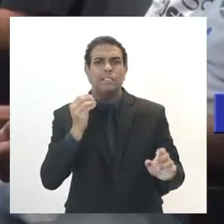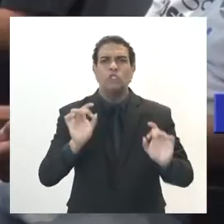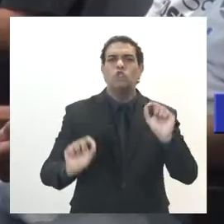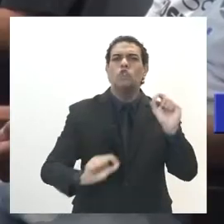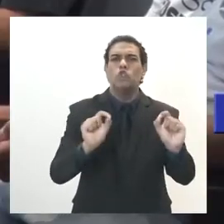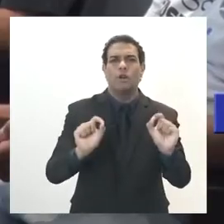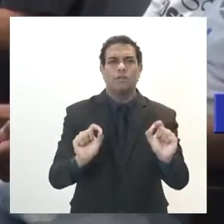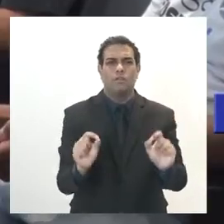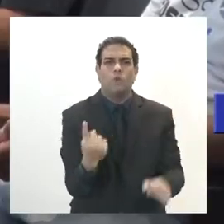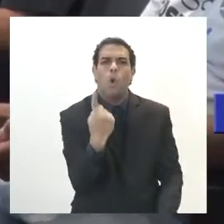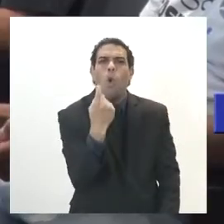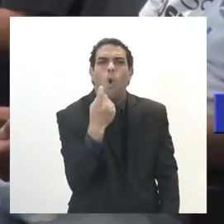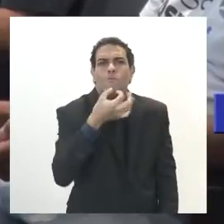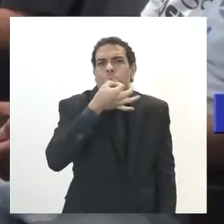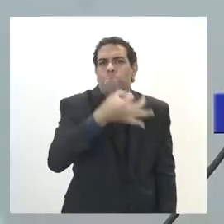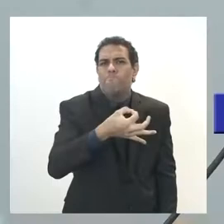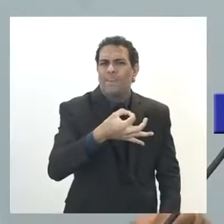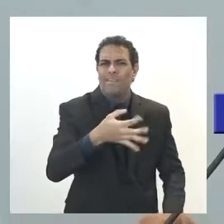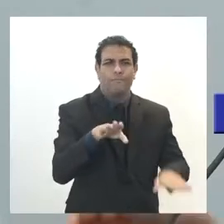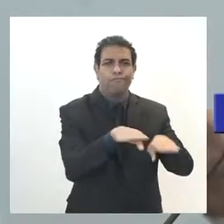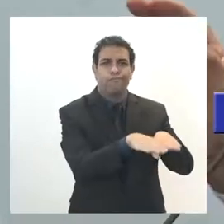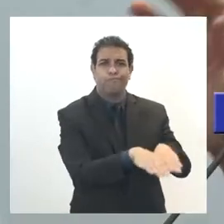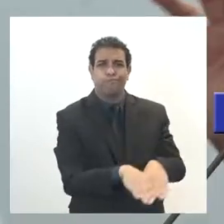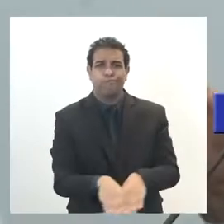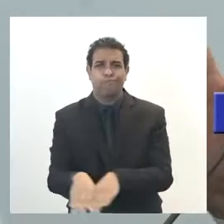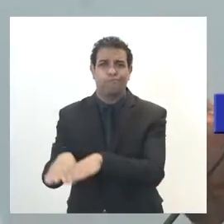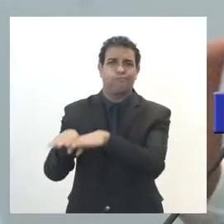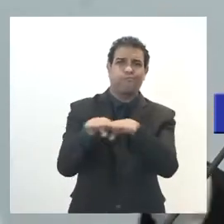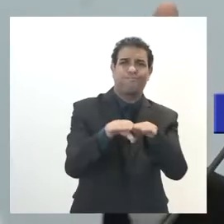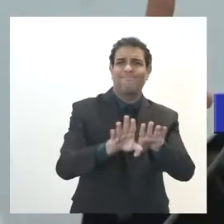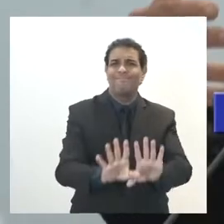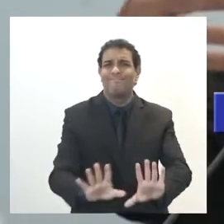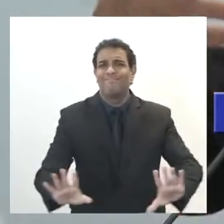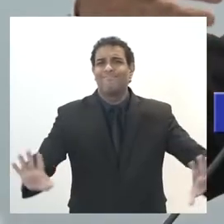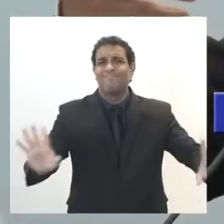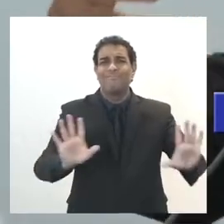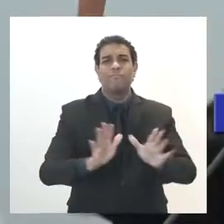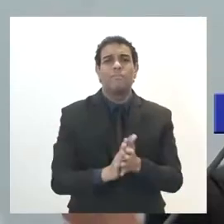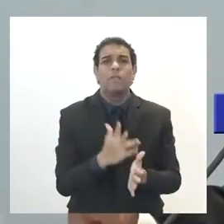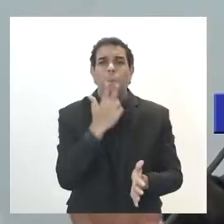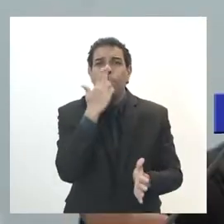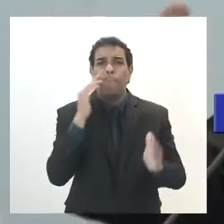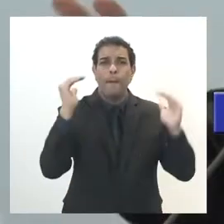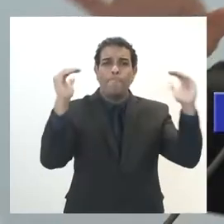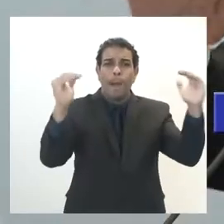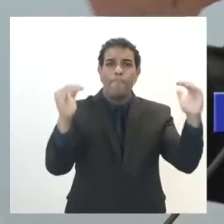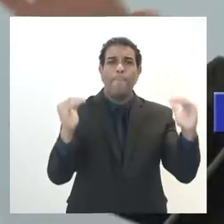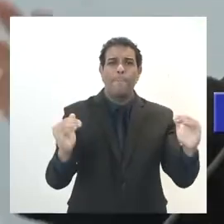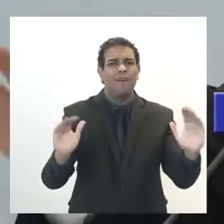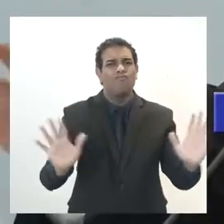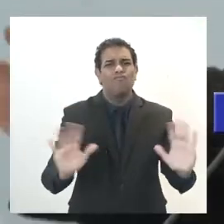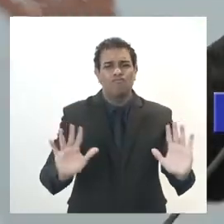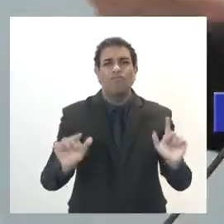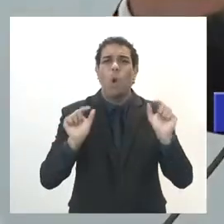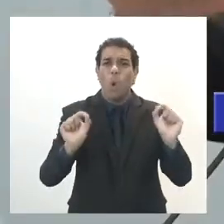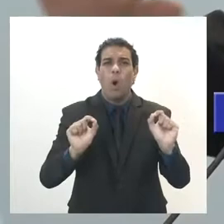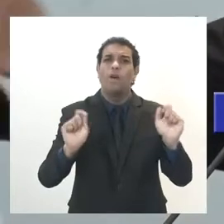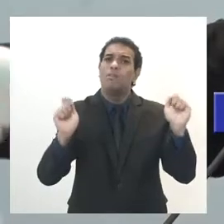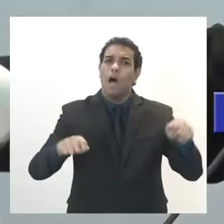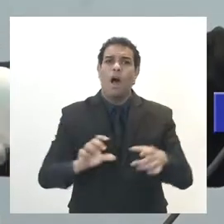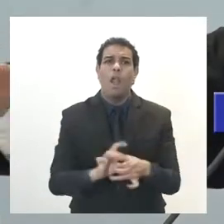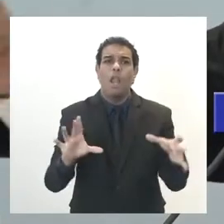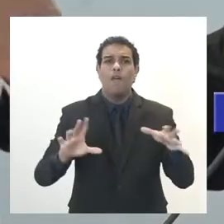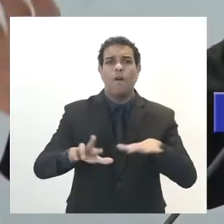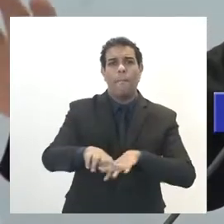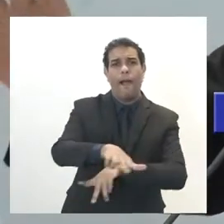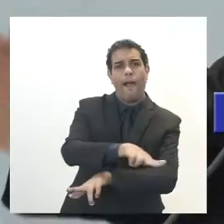demonstrar que existe os uma linguagem militar né um Escalão superior nada disso aqui